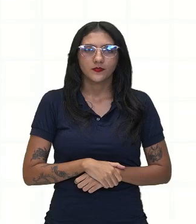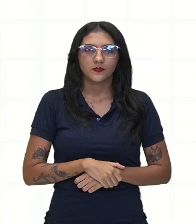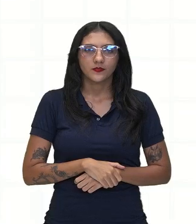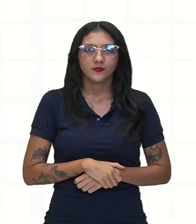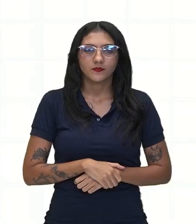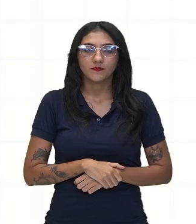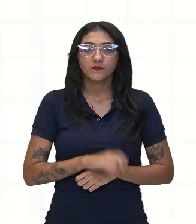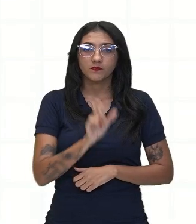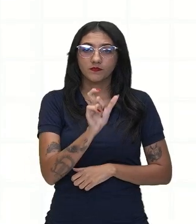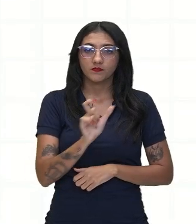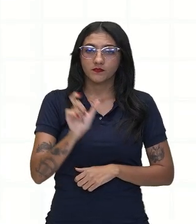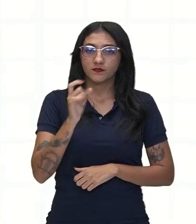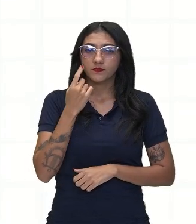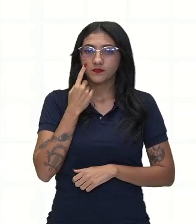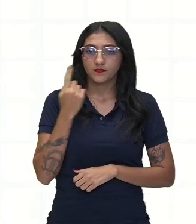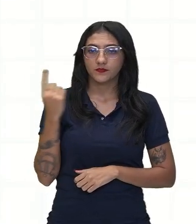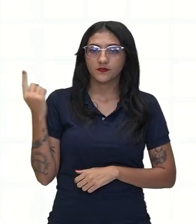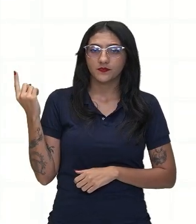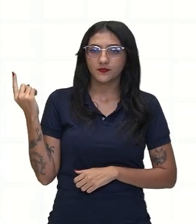Português.